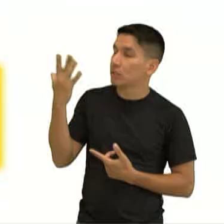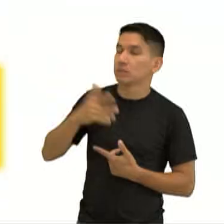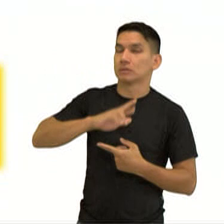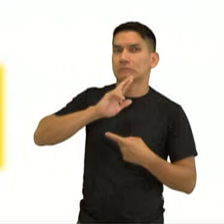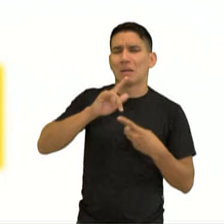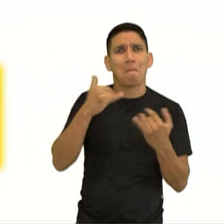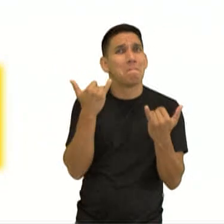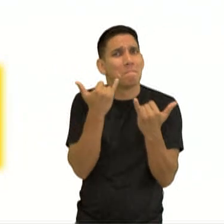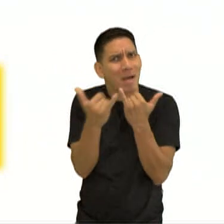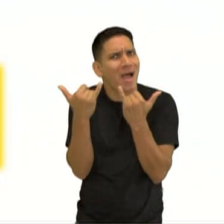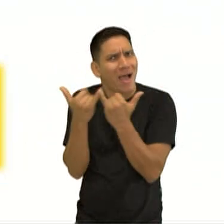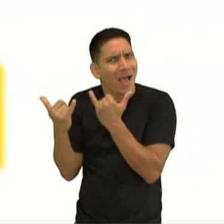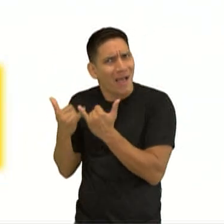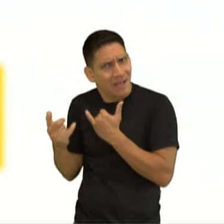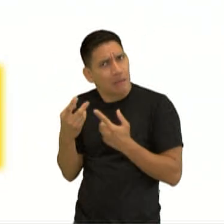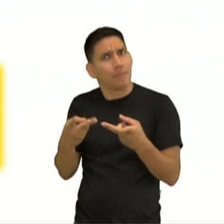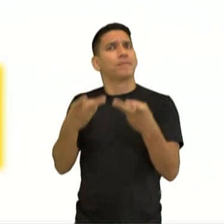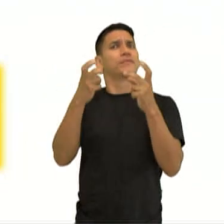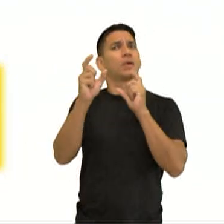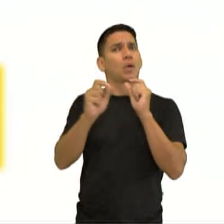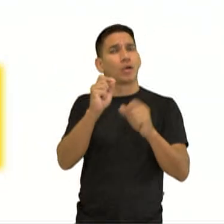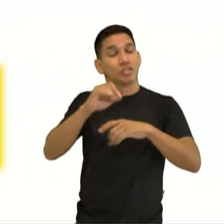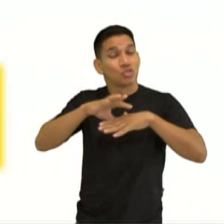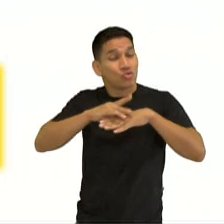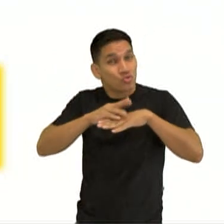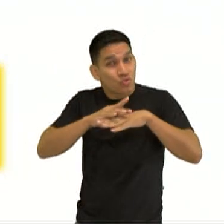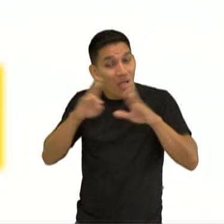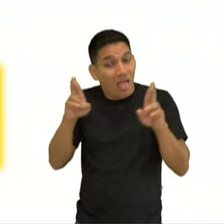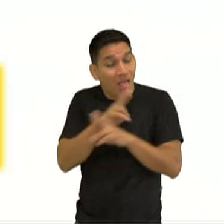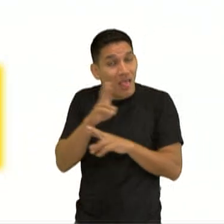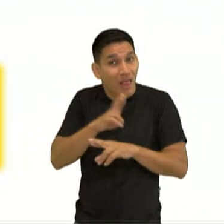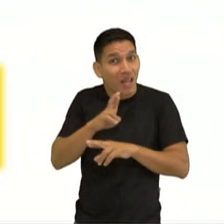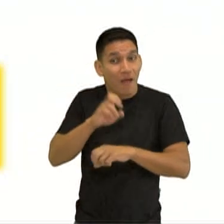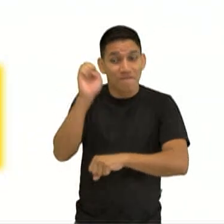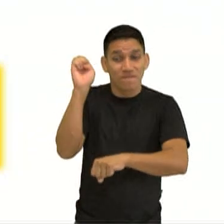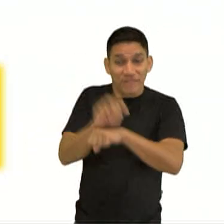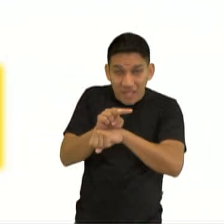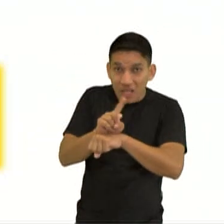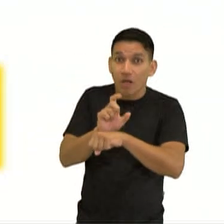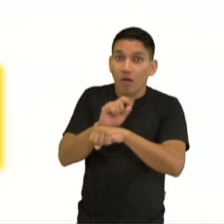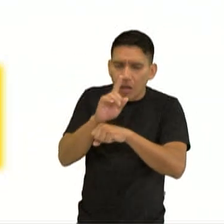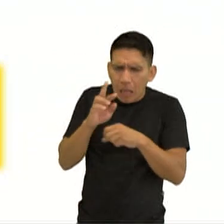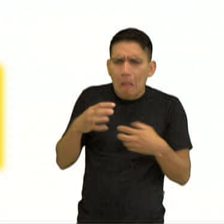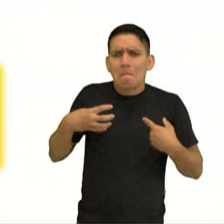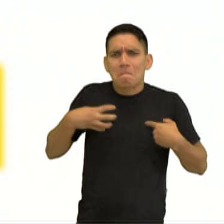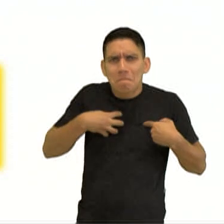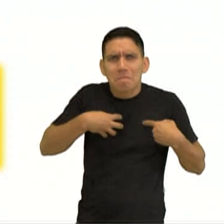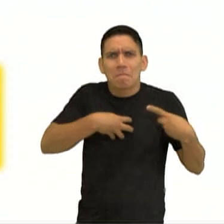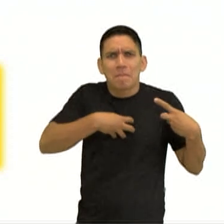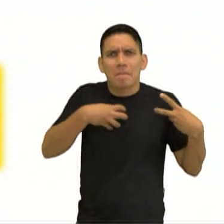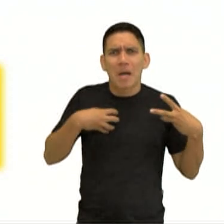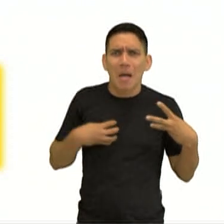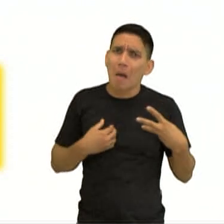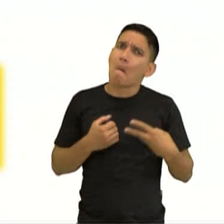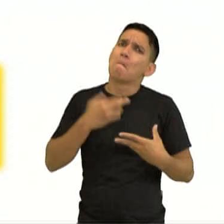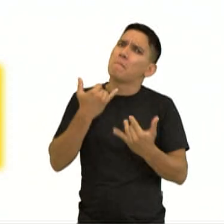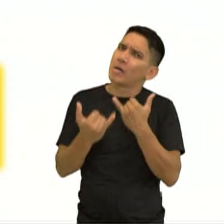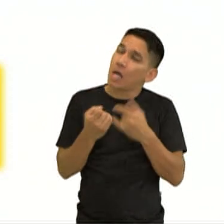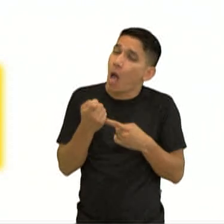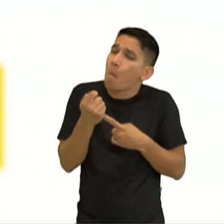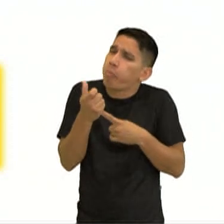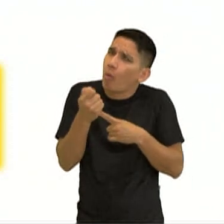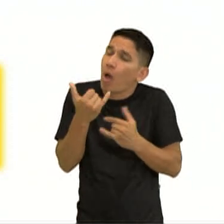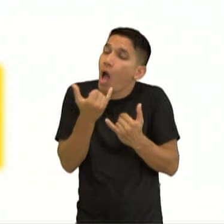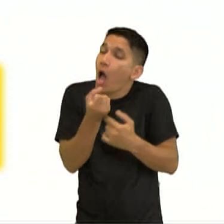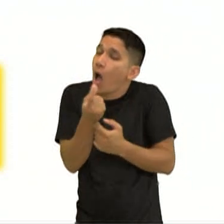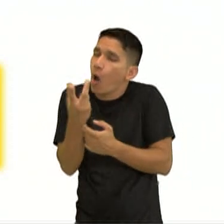muito parecidos. Percebam que as doenças associadas a vírus têm sintomas muito parecidos, alguns diferentes,